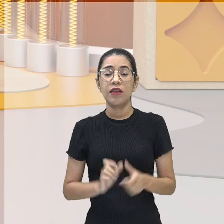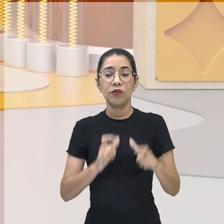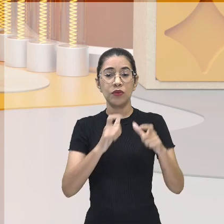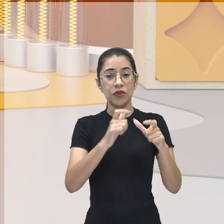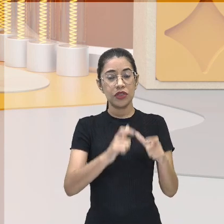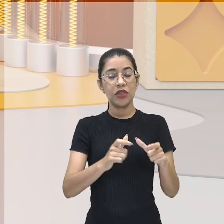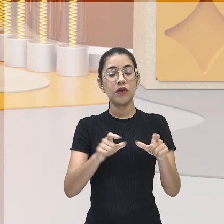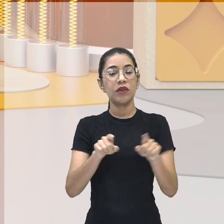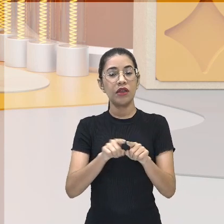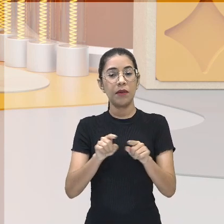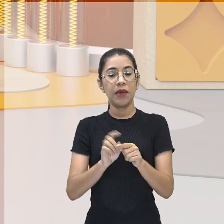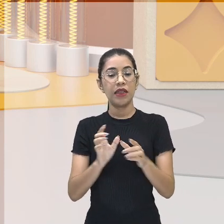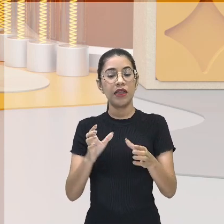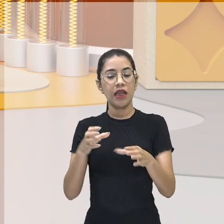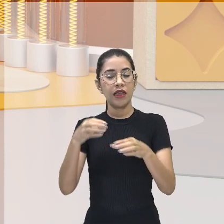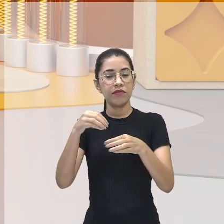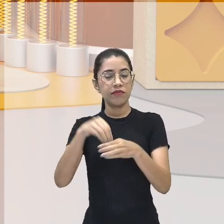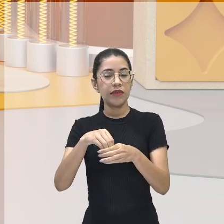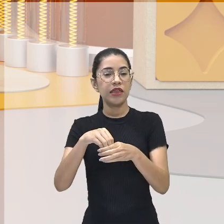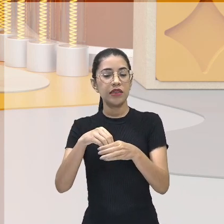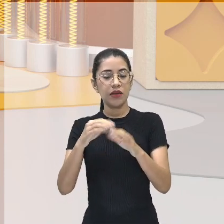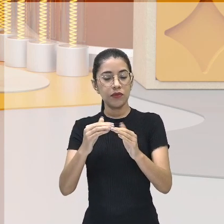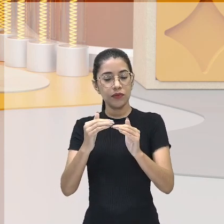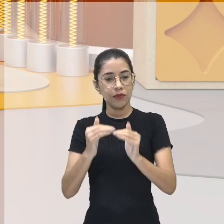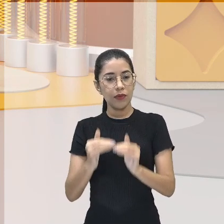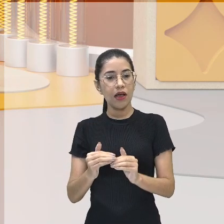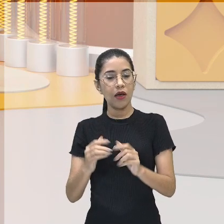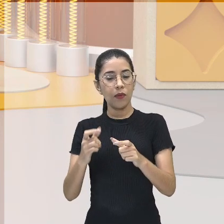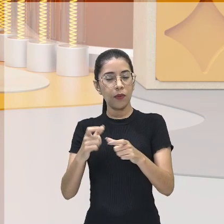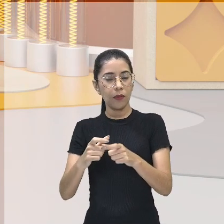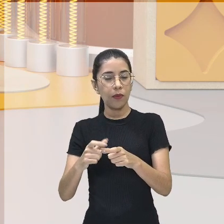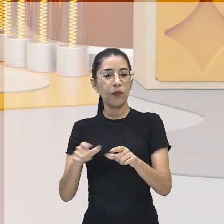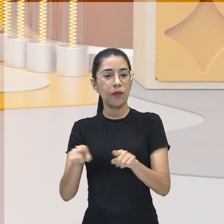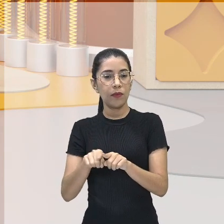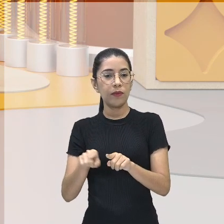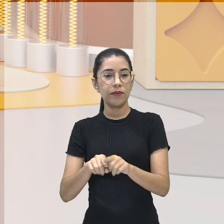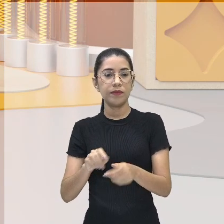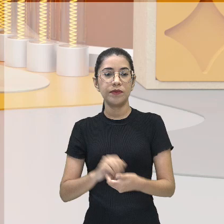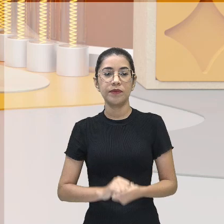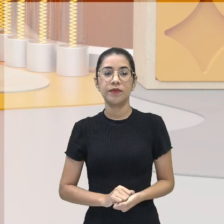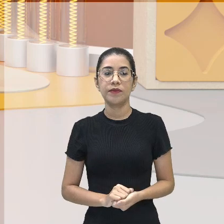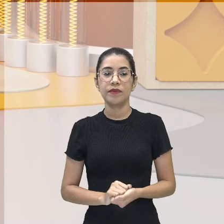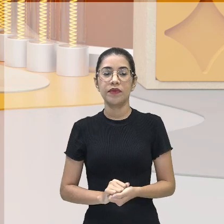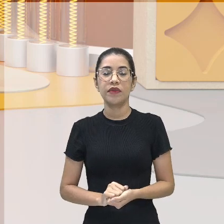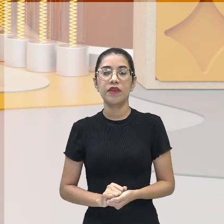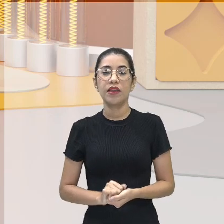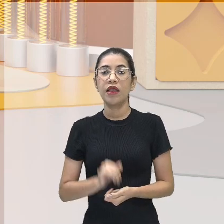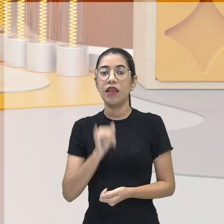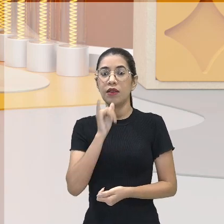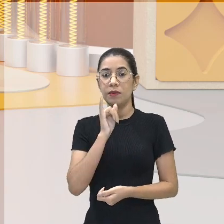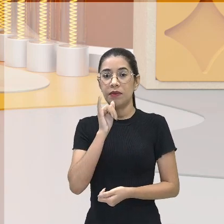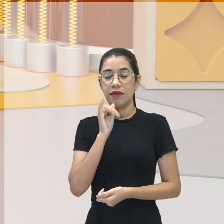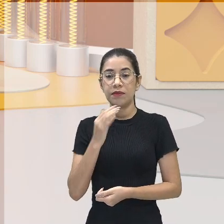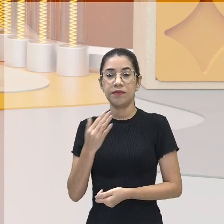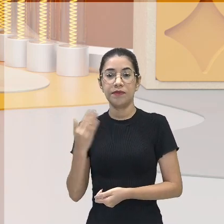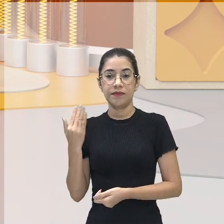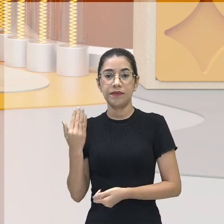tem, dentro dessa hierarquia, os subdistritos municipais do país. E aí, nesse exemplo, a gente observou